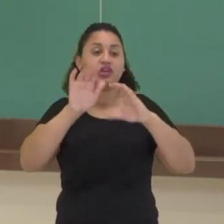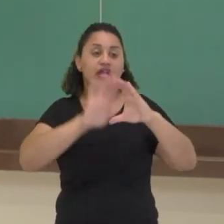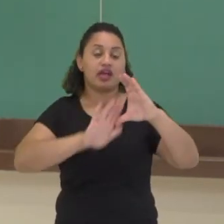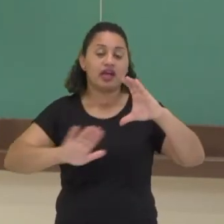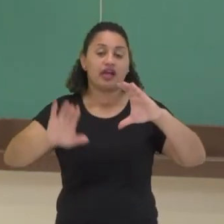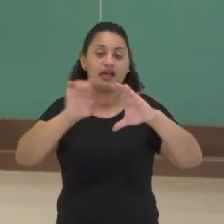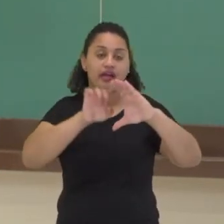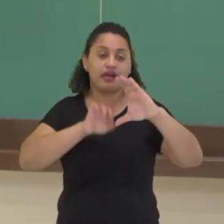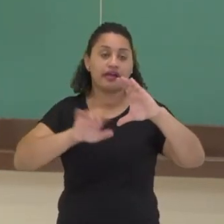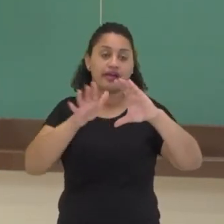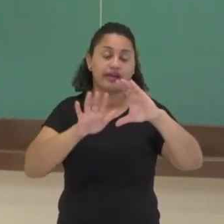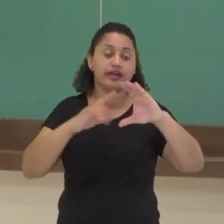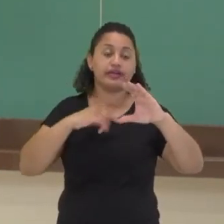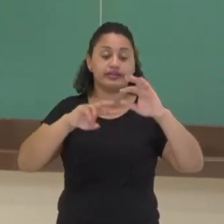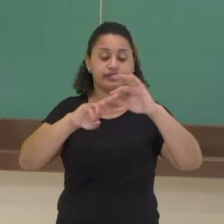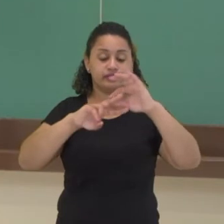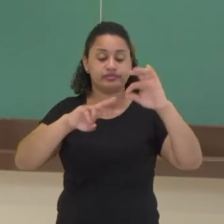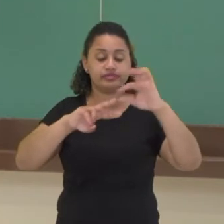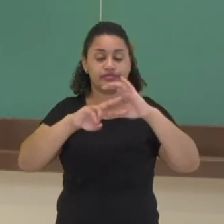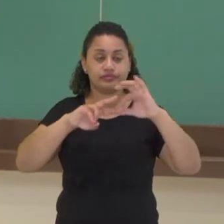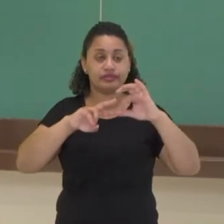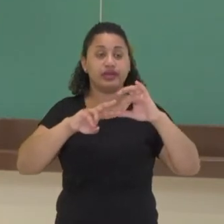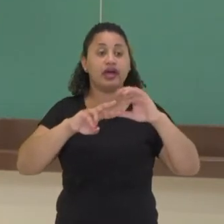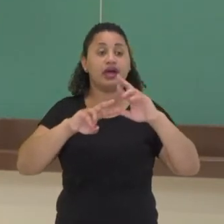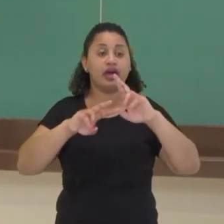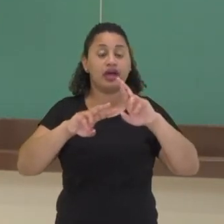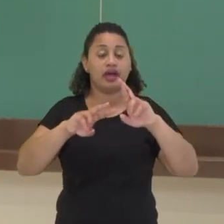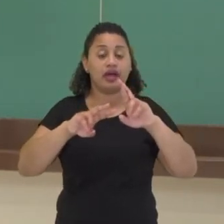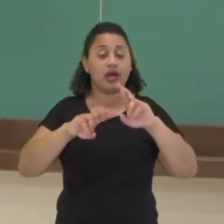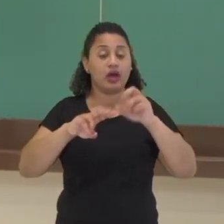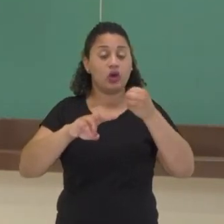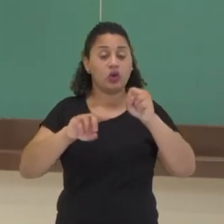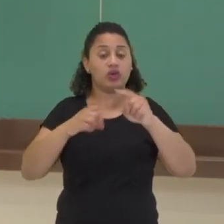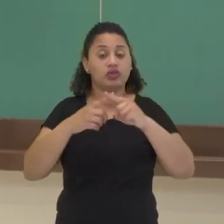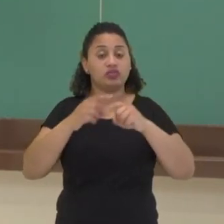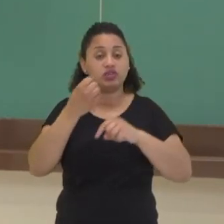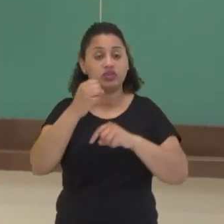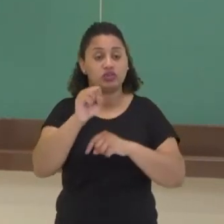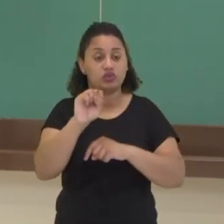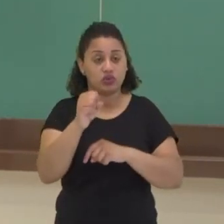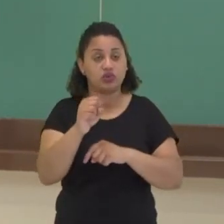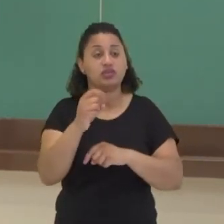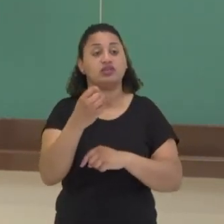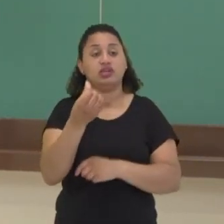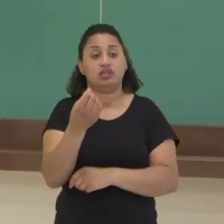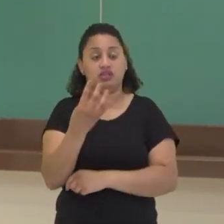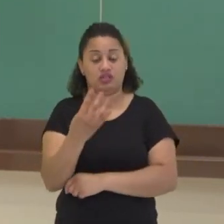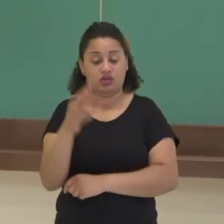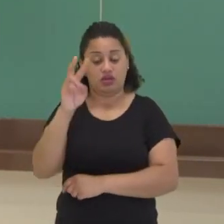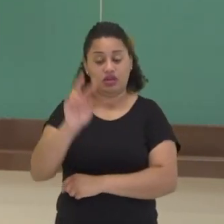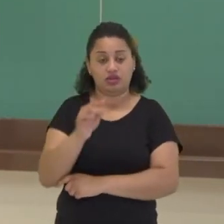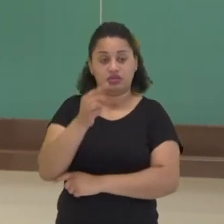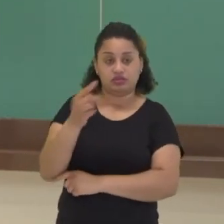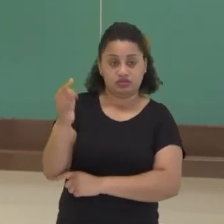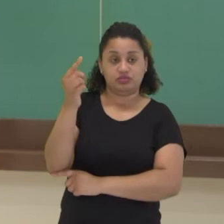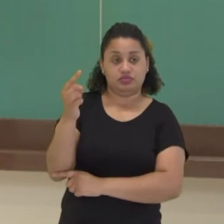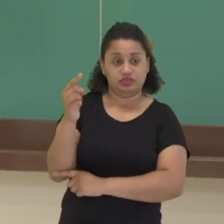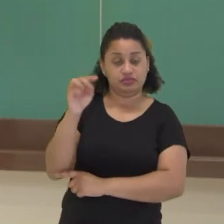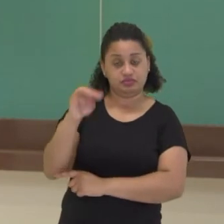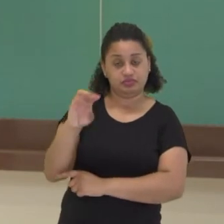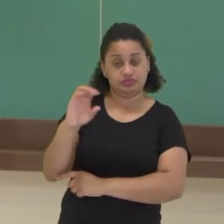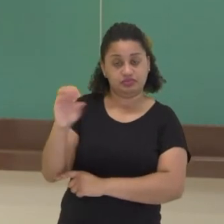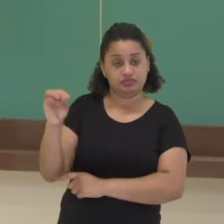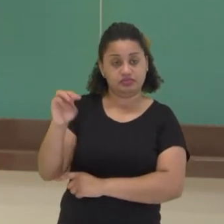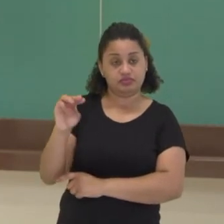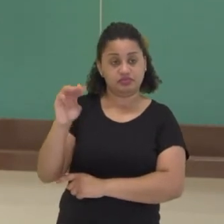raio 8, 8 vezes 8, 64. Deixo ainda sem fazer a multiplicação pelo 3,14.